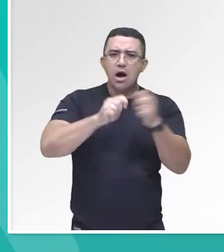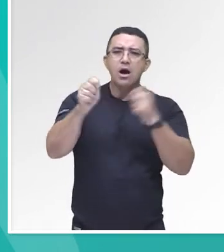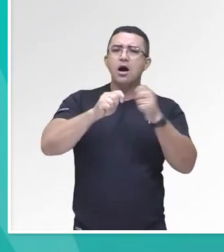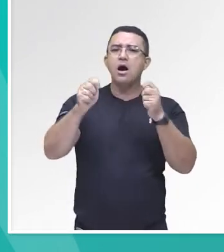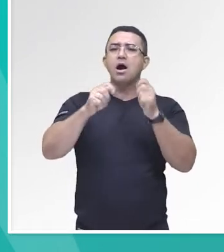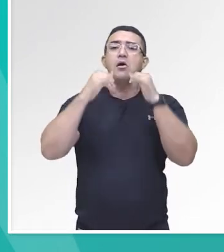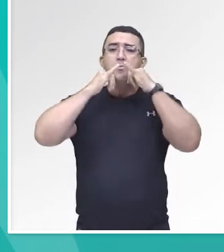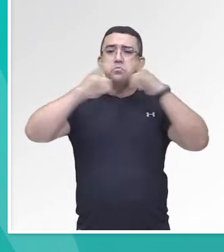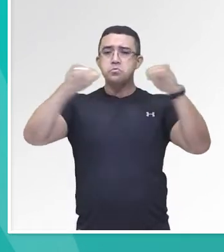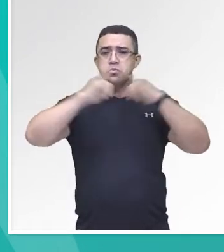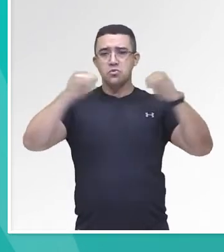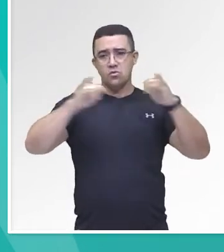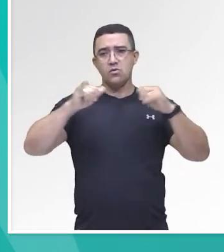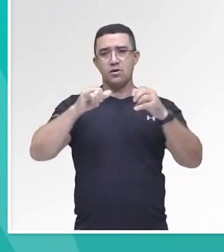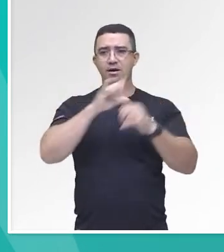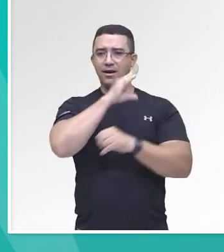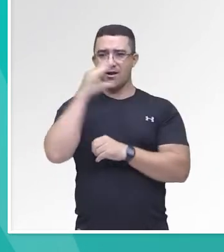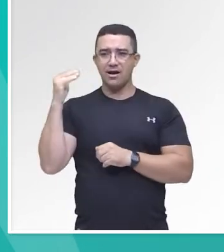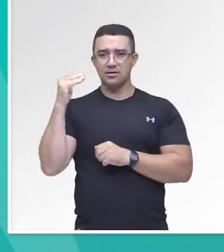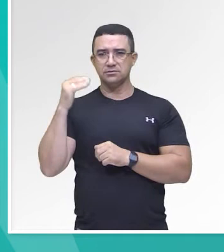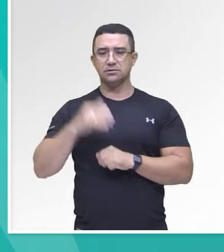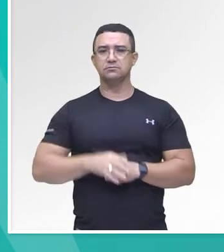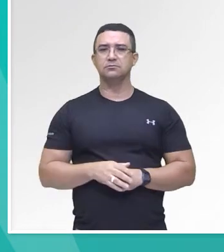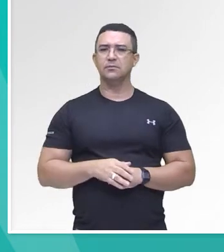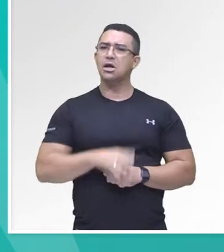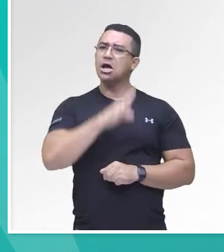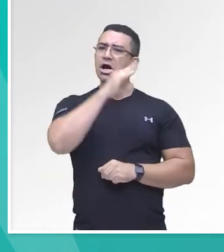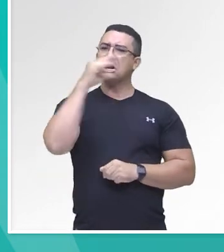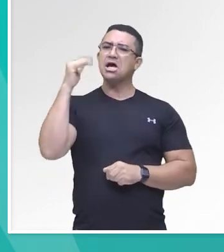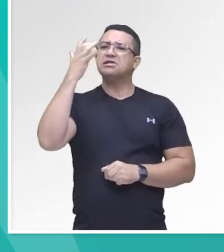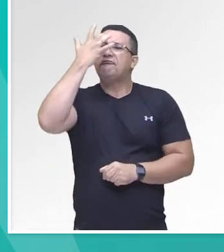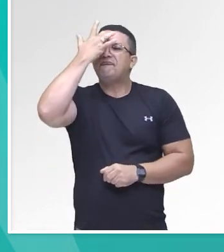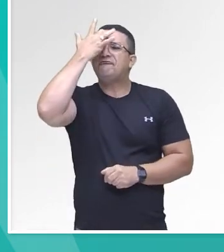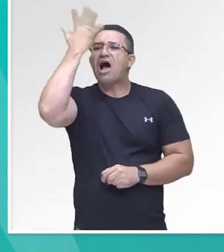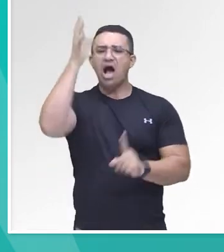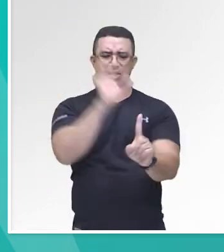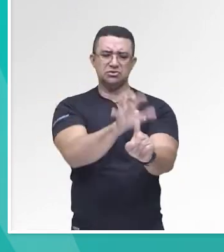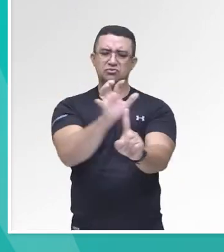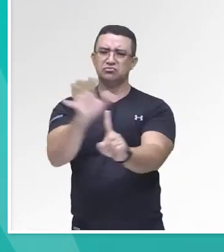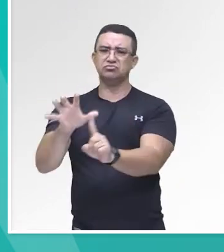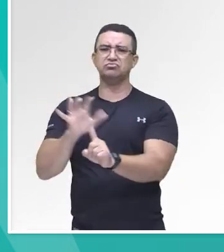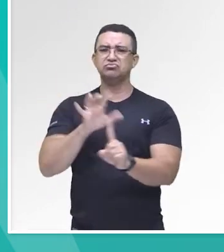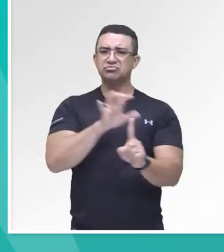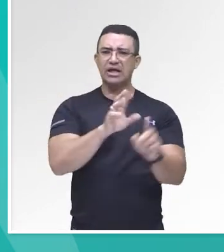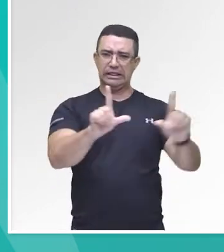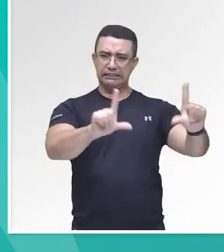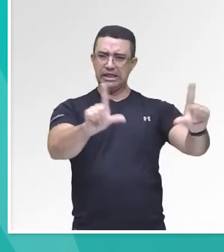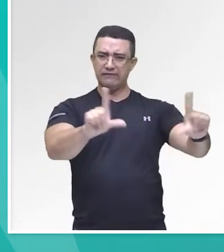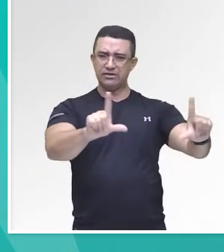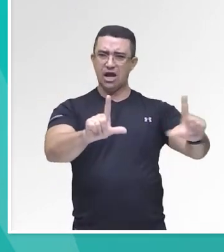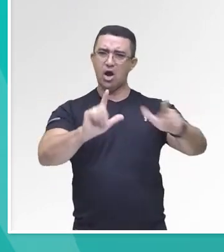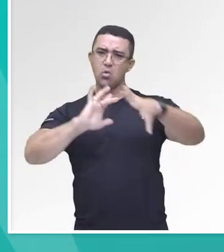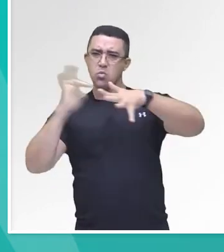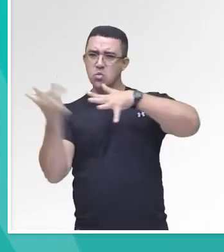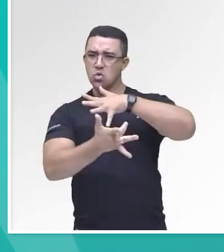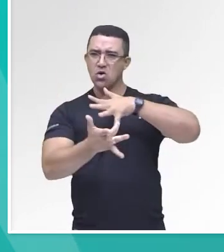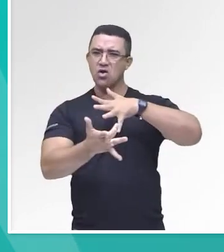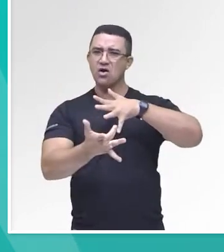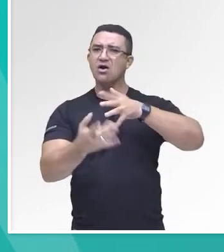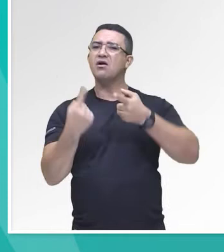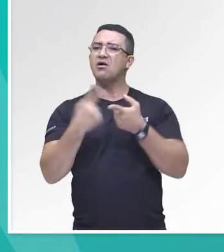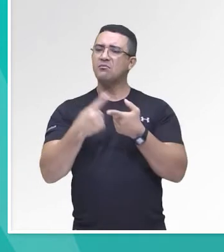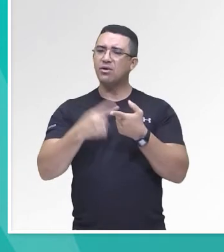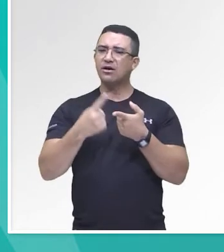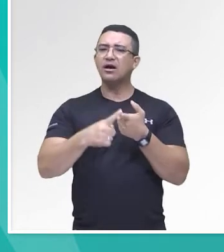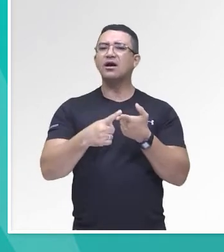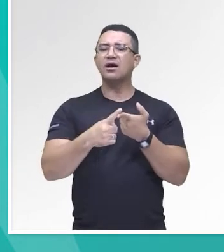aqui. As crianças são facilmente manipuláveis pela mídia devido à grande capacidade da